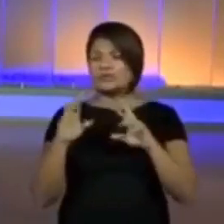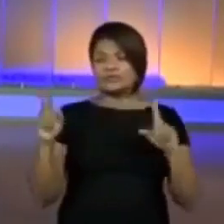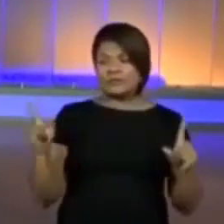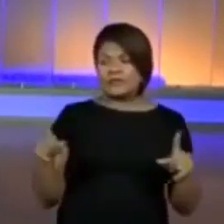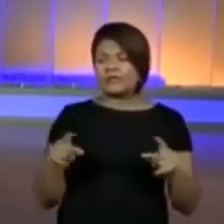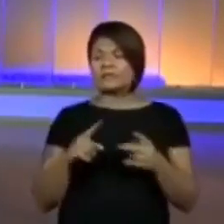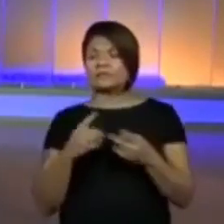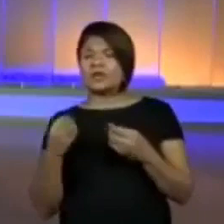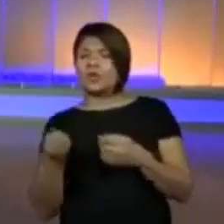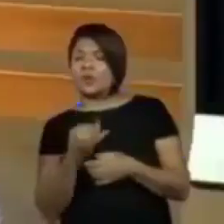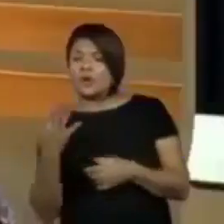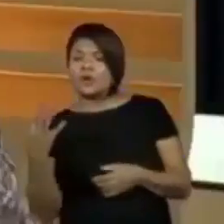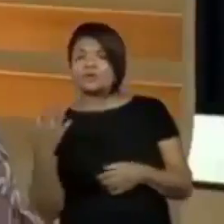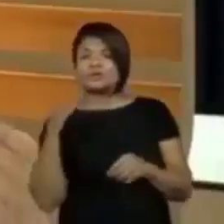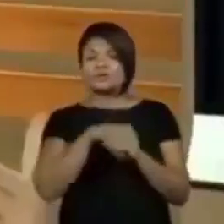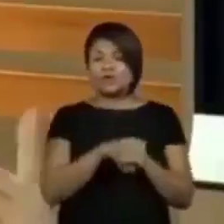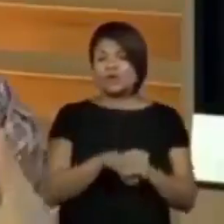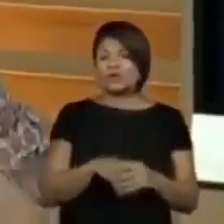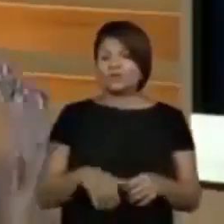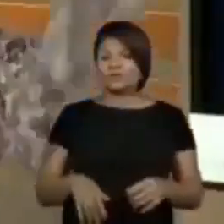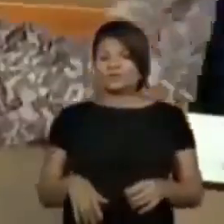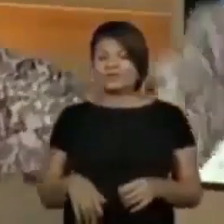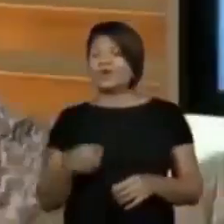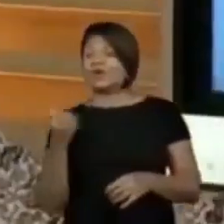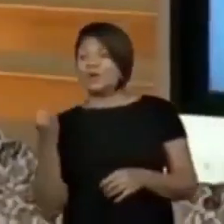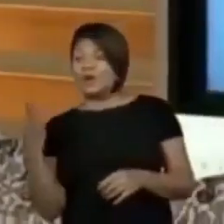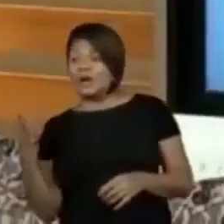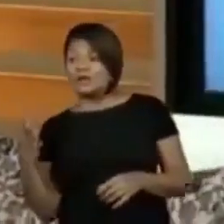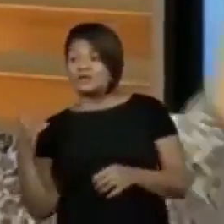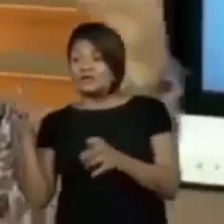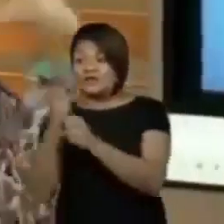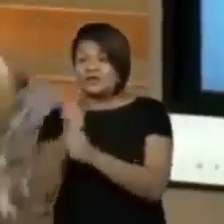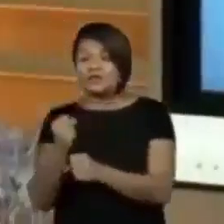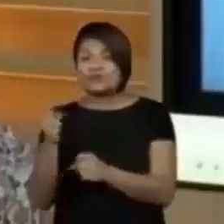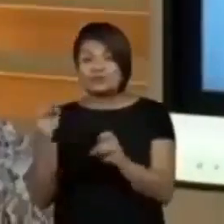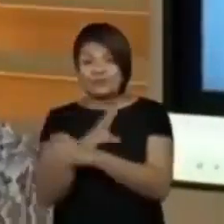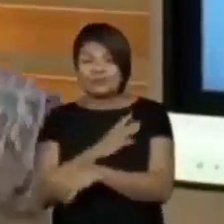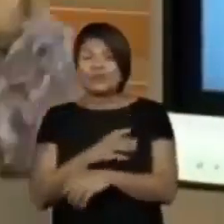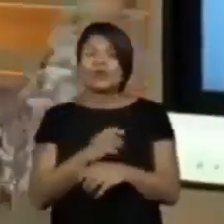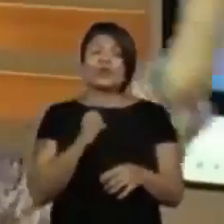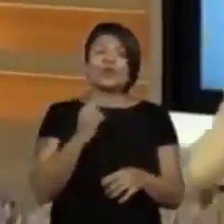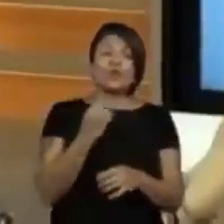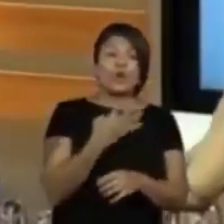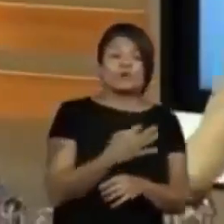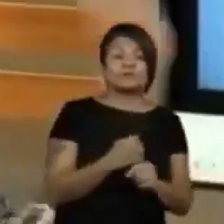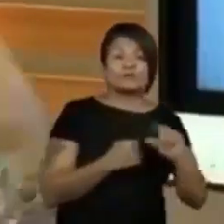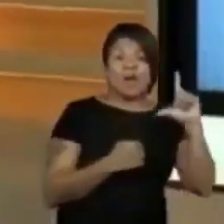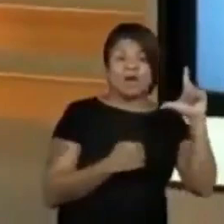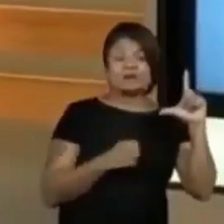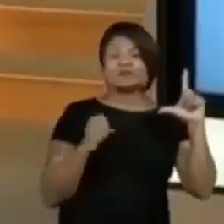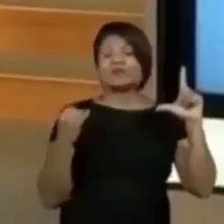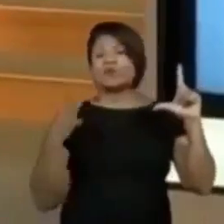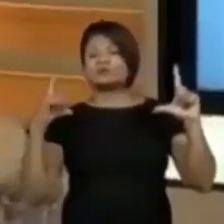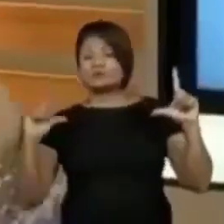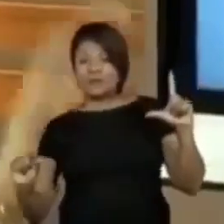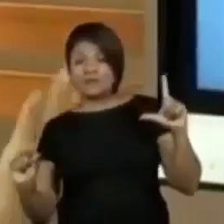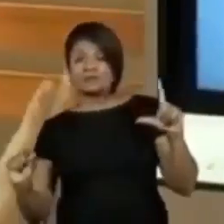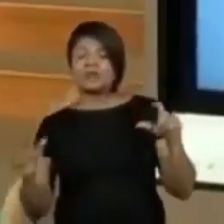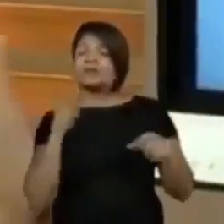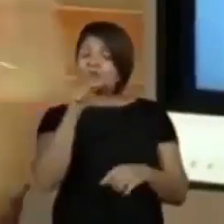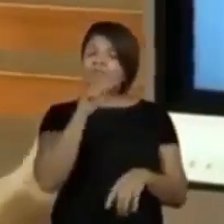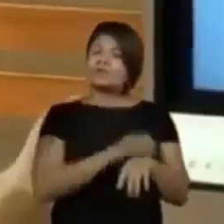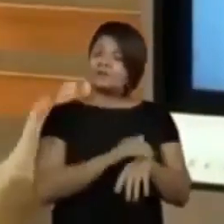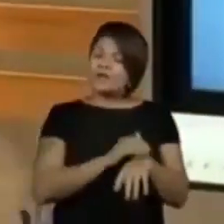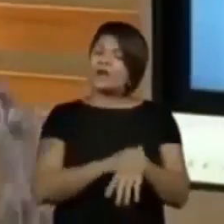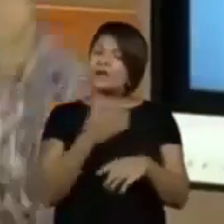eles, quantos votos, né? Quantos votos no total, quantos a mais, quantos a menos. Faça esse tipo de